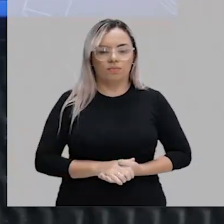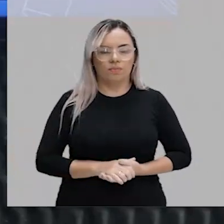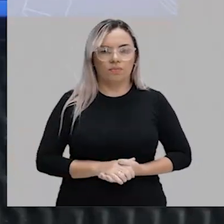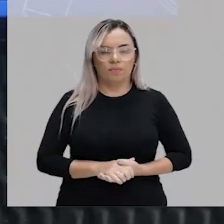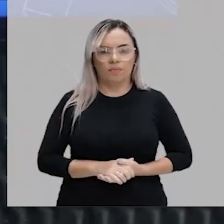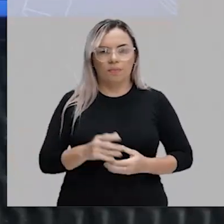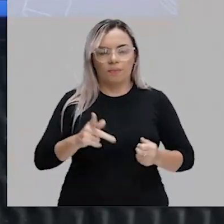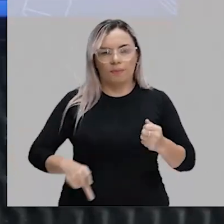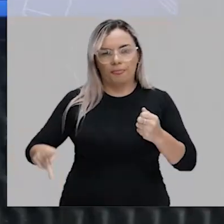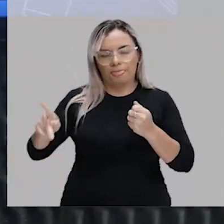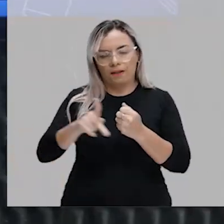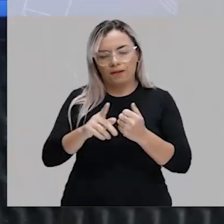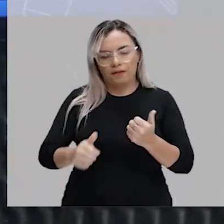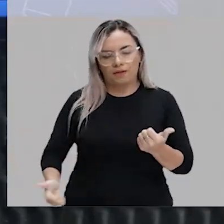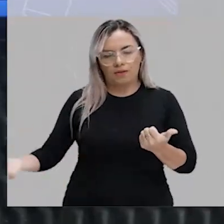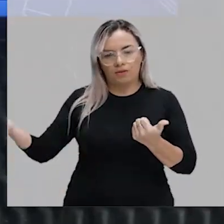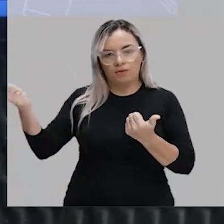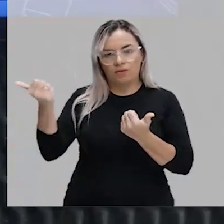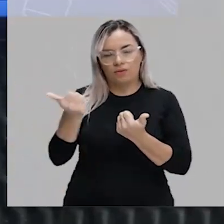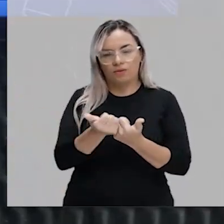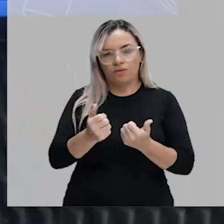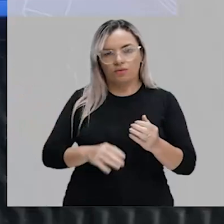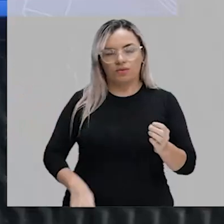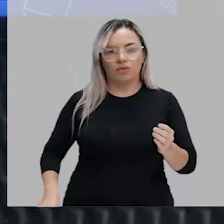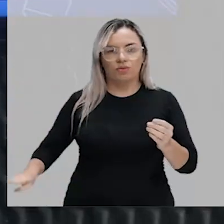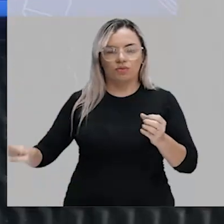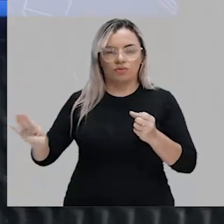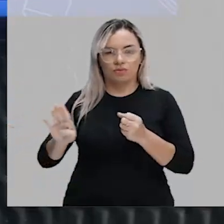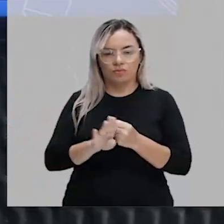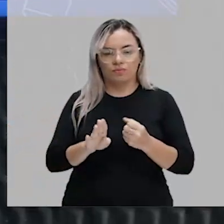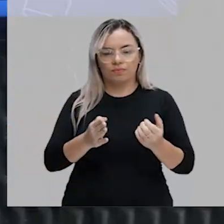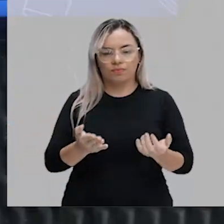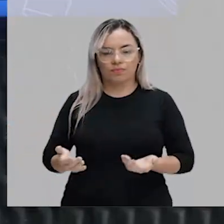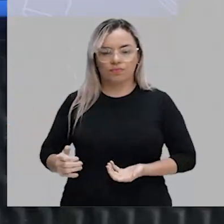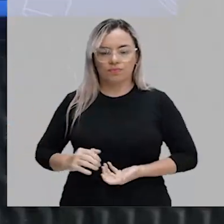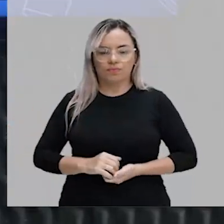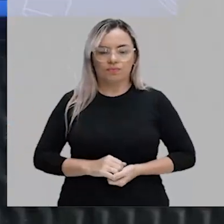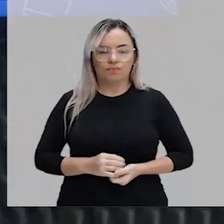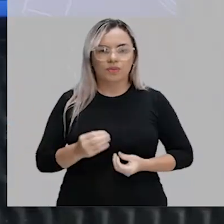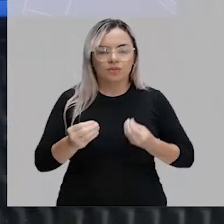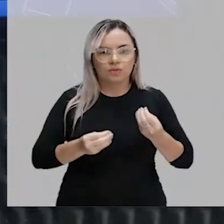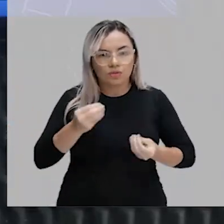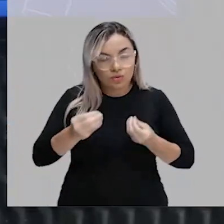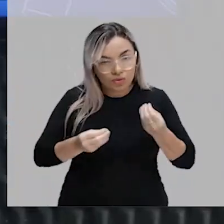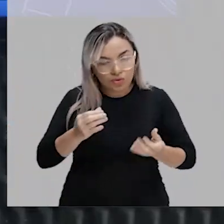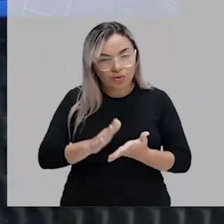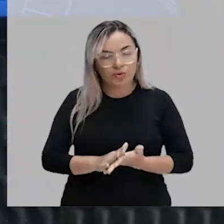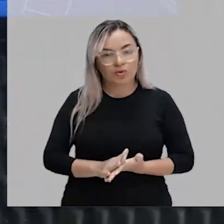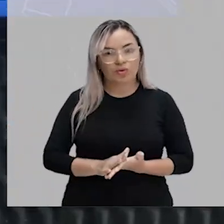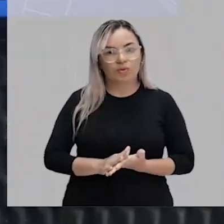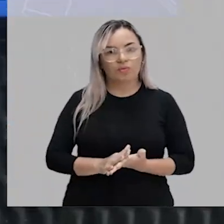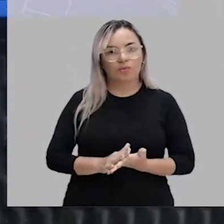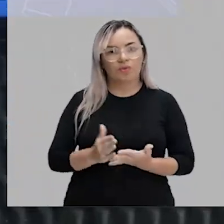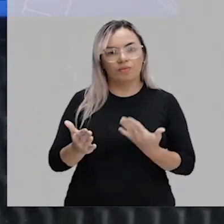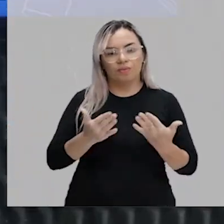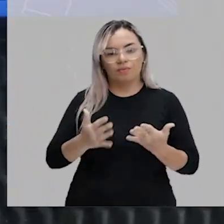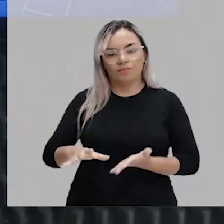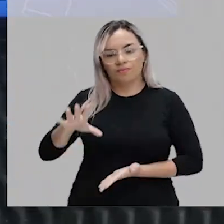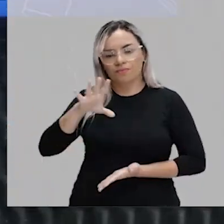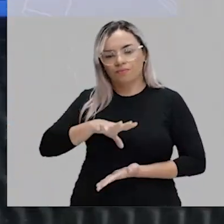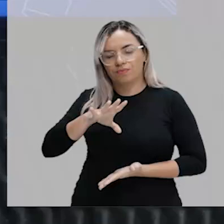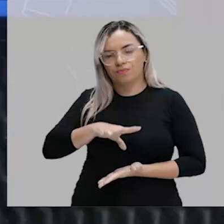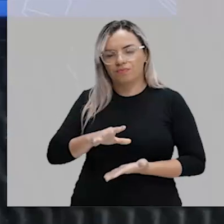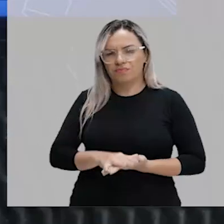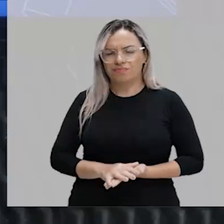Então, o pronome, ele substitui o substantivo, como na língua portuguesa. Alguma coisa diferente? Até